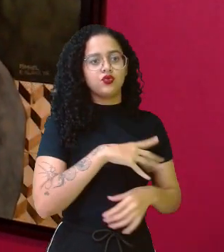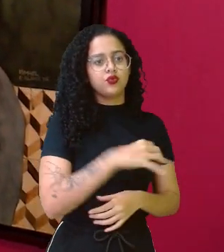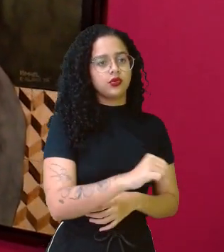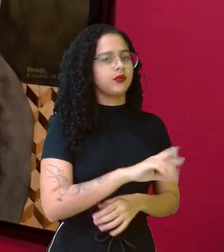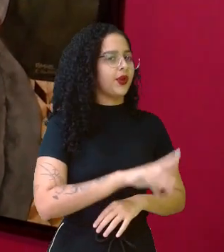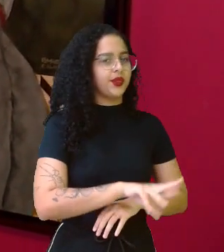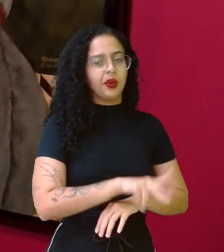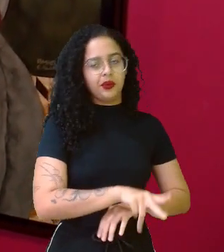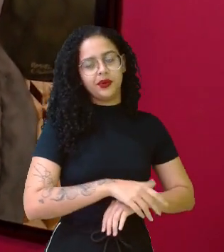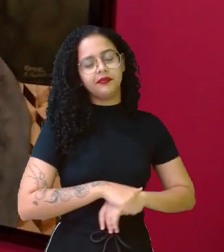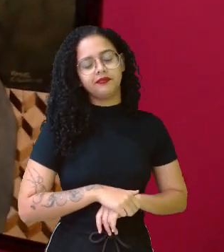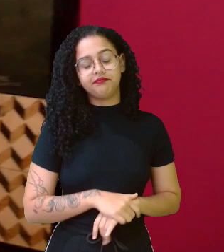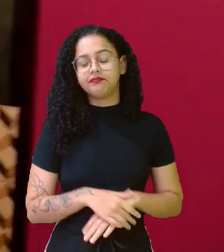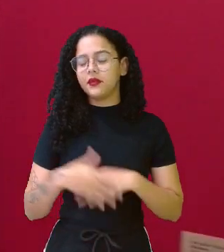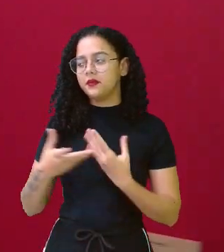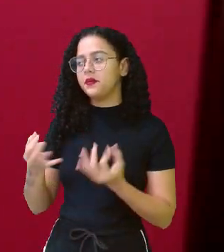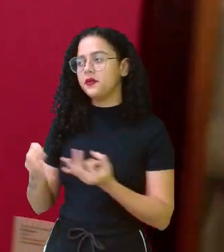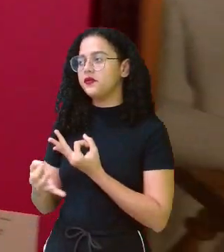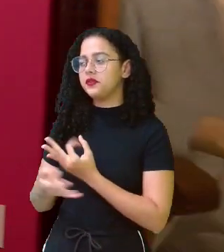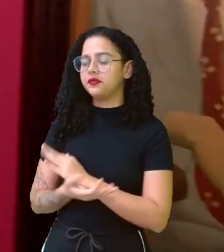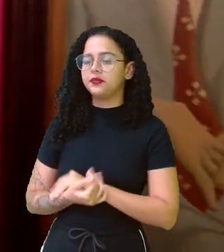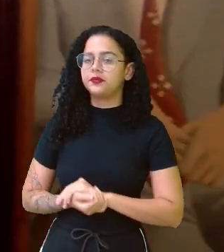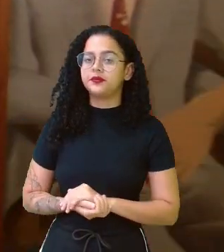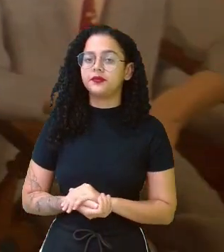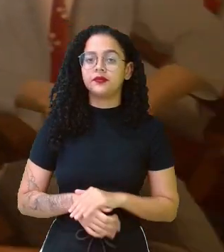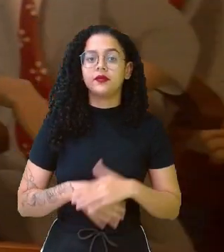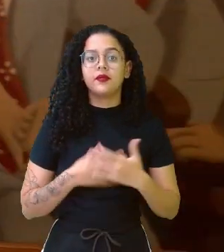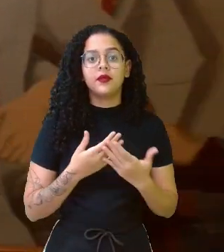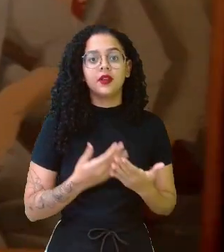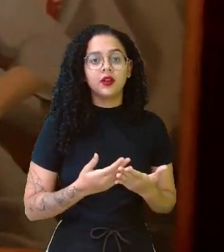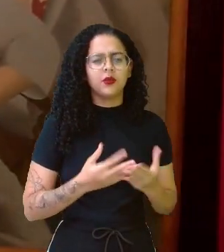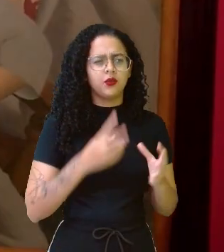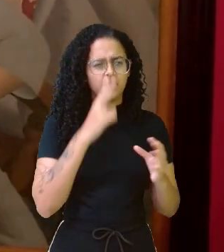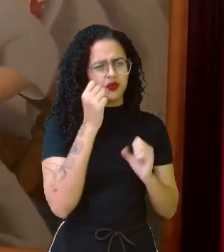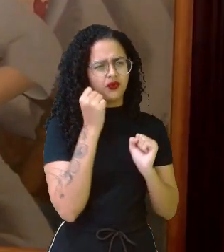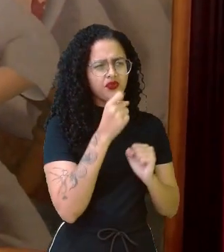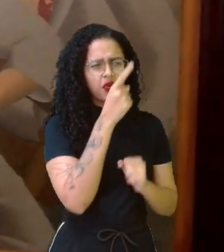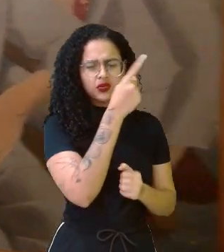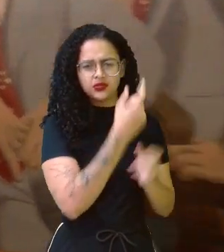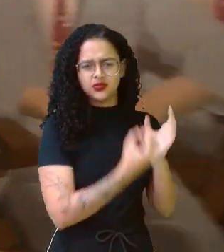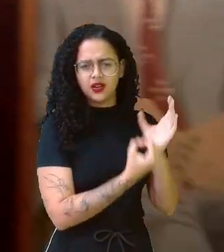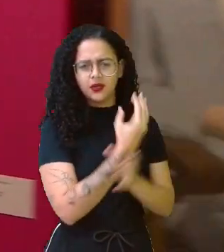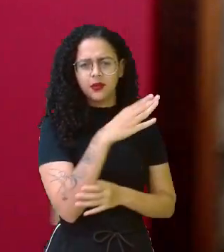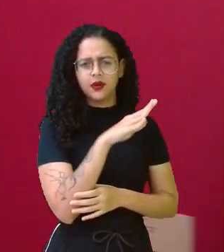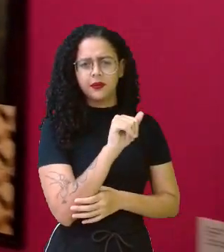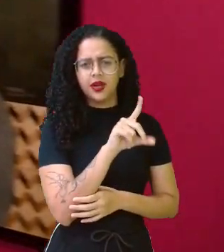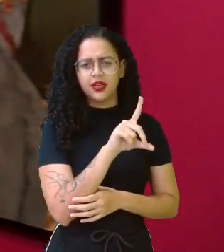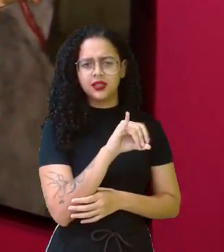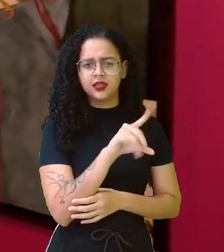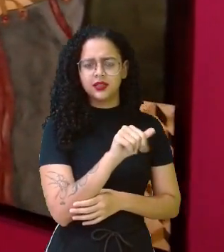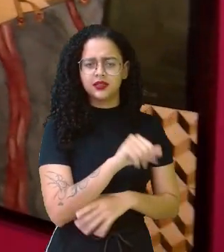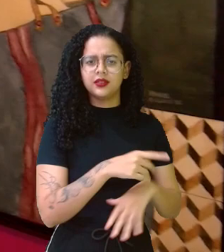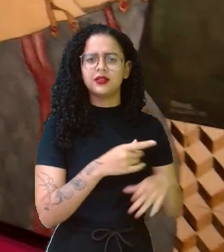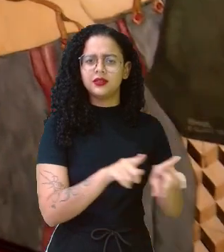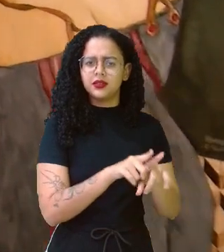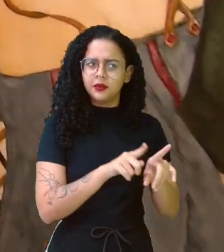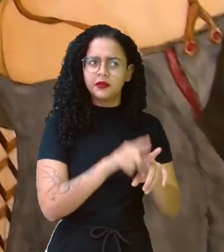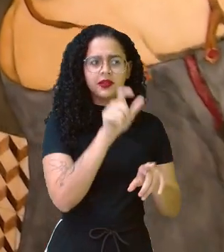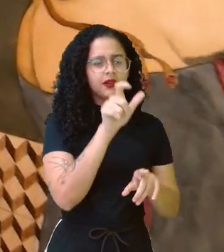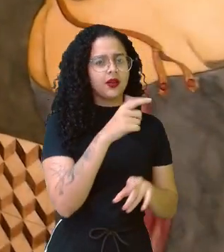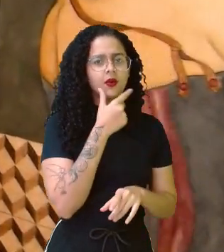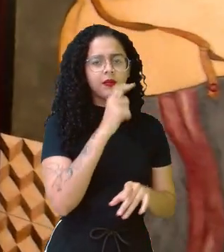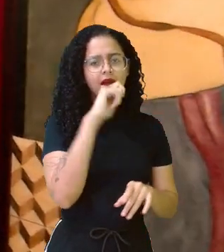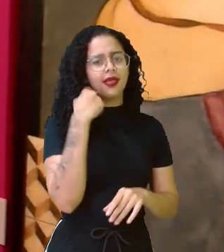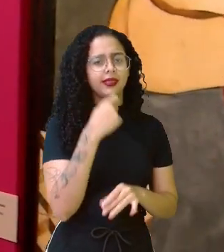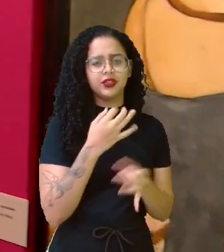era suicídio. Né? Perfeito, exatamente. Então tem muito forte essa obra de Badida. Verdade. Badida também é uma artista incrível, né? Eu